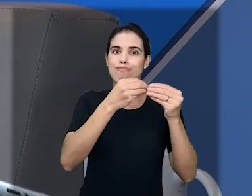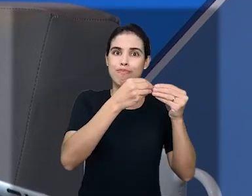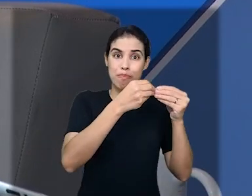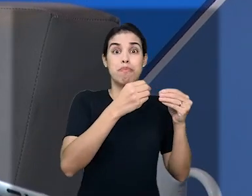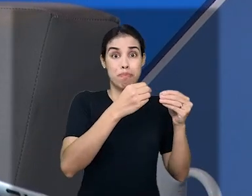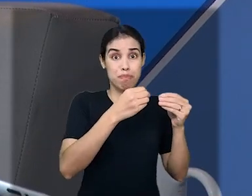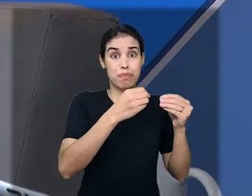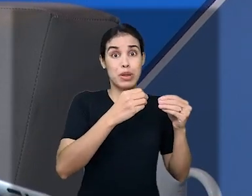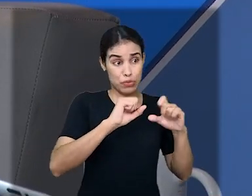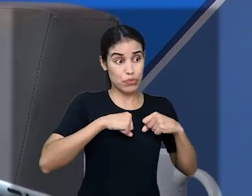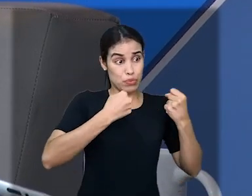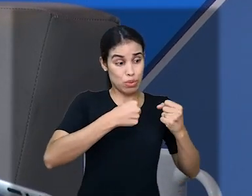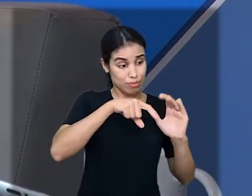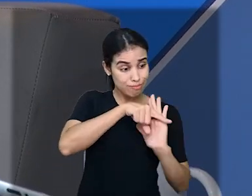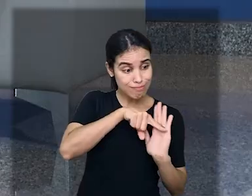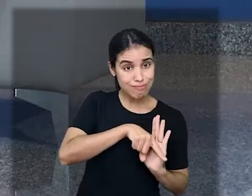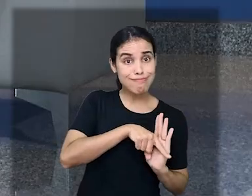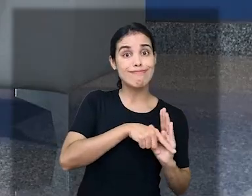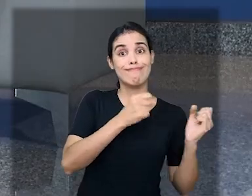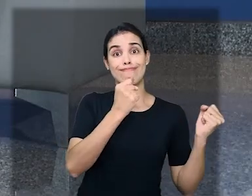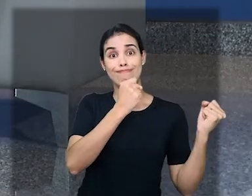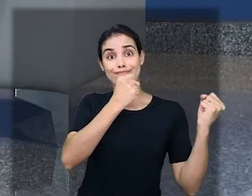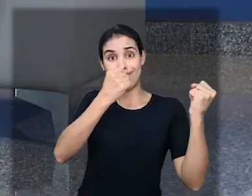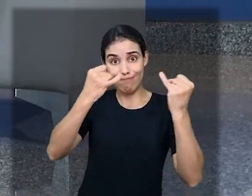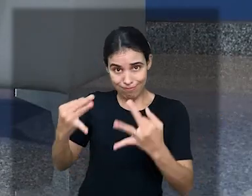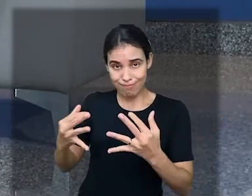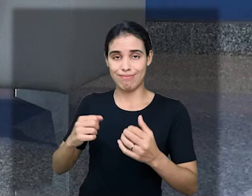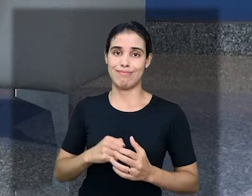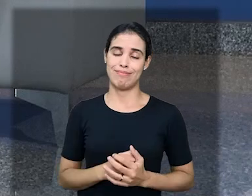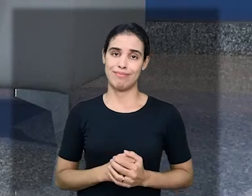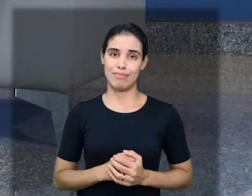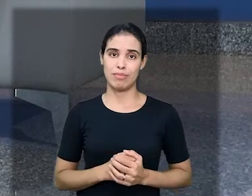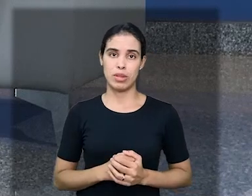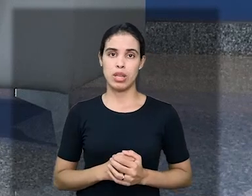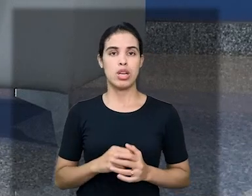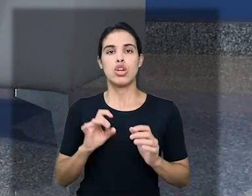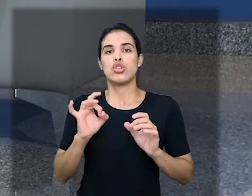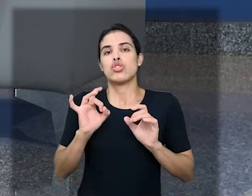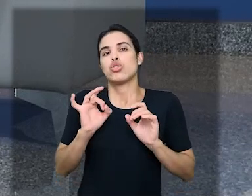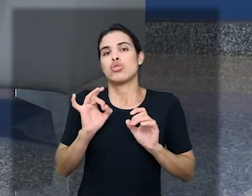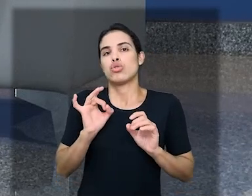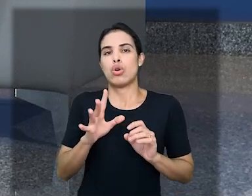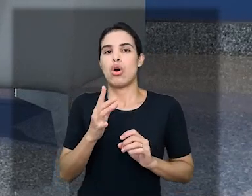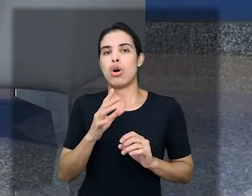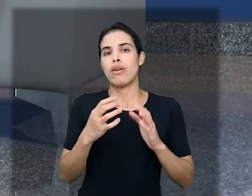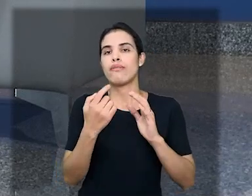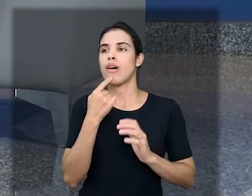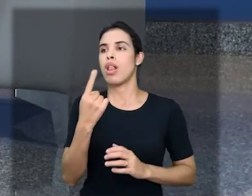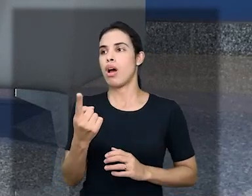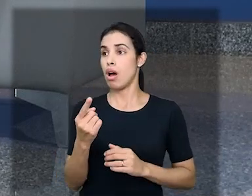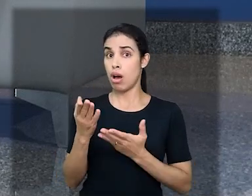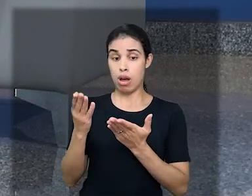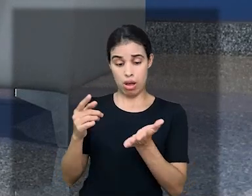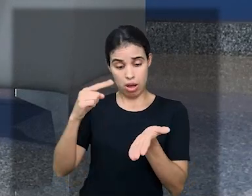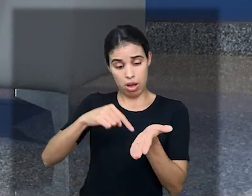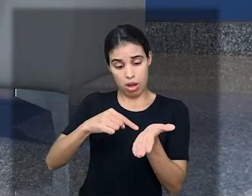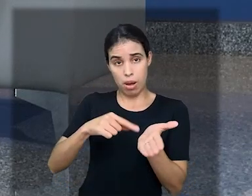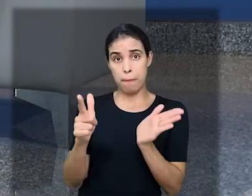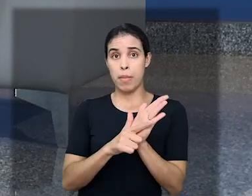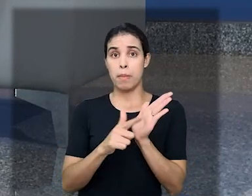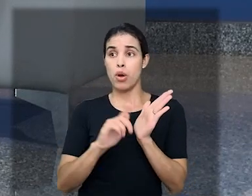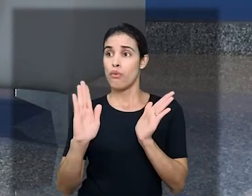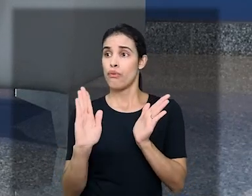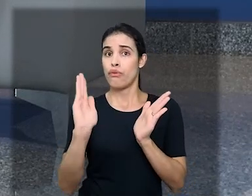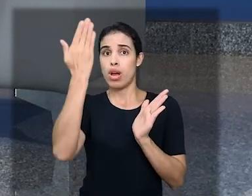que envolveram a dispensa por justa causa. Então, num processo judicial, não basta apenas a empresa alegar que aquele atestado